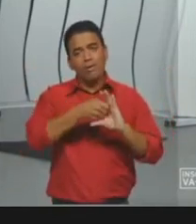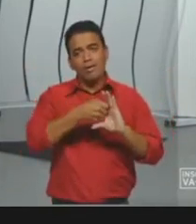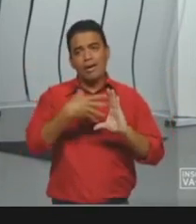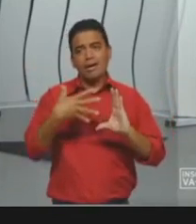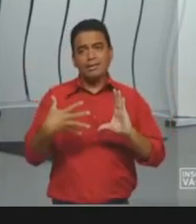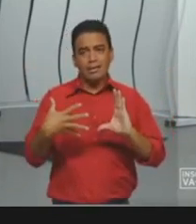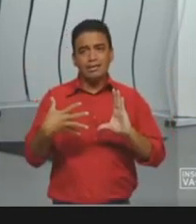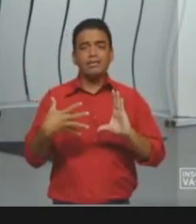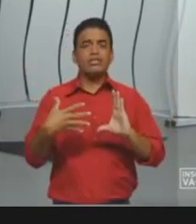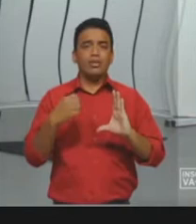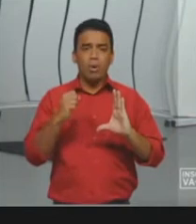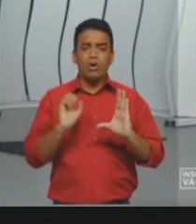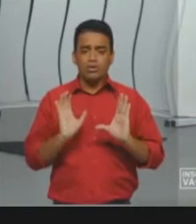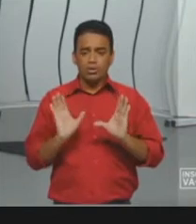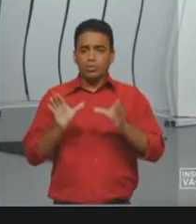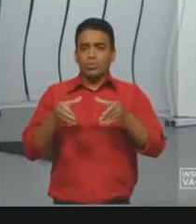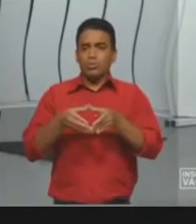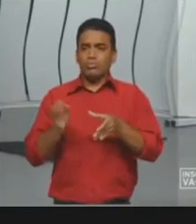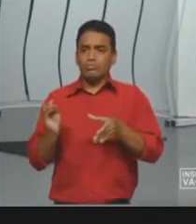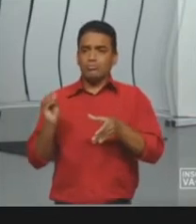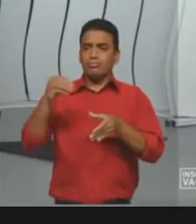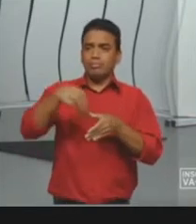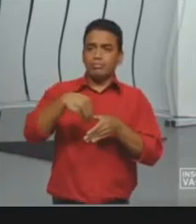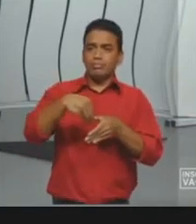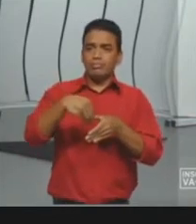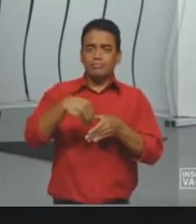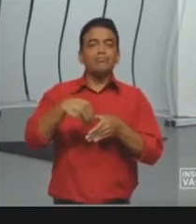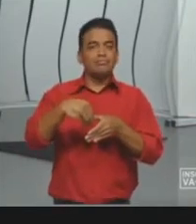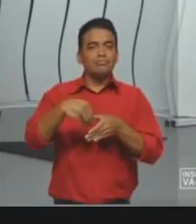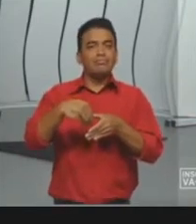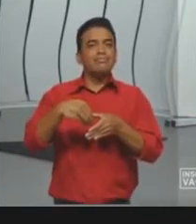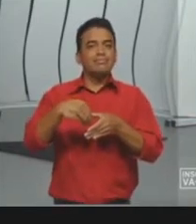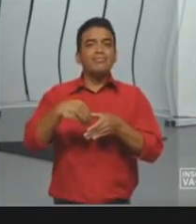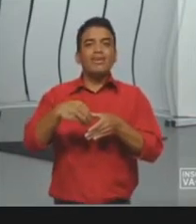dentro de um mesmo grupo que eu, que é a espécie humana.